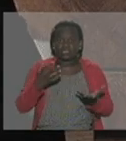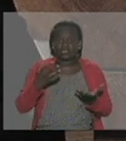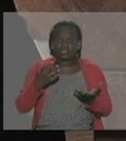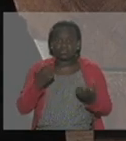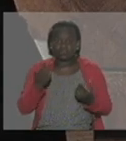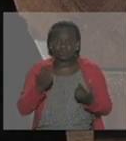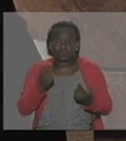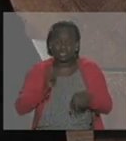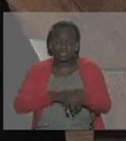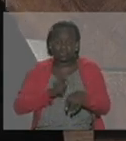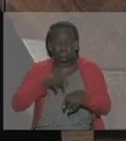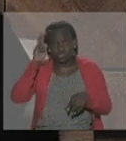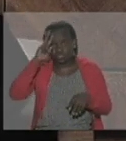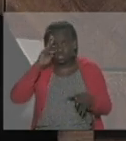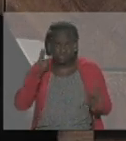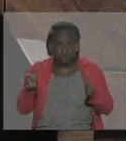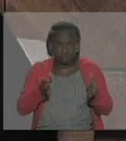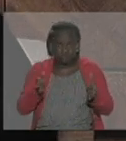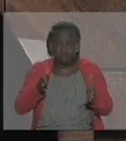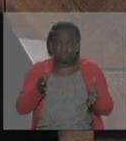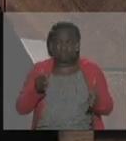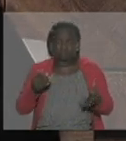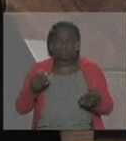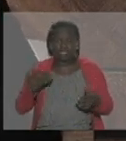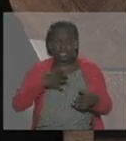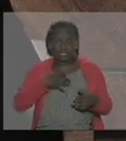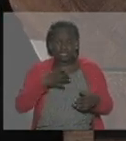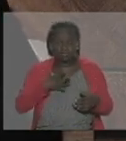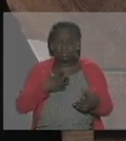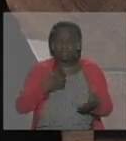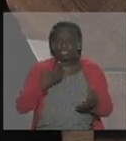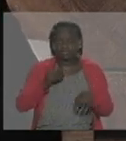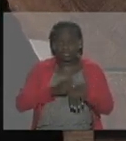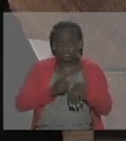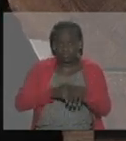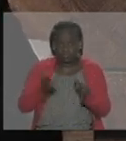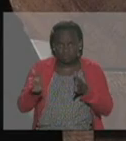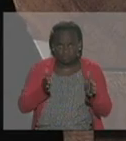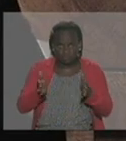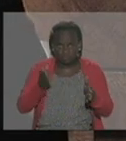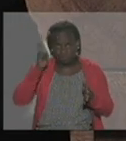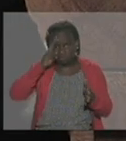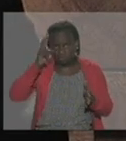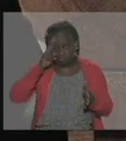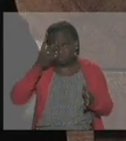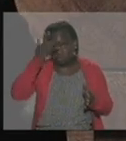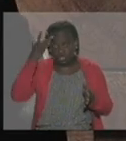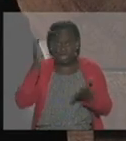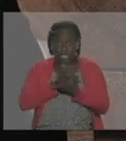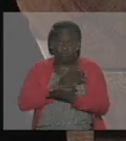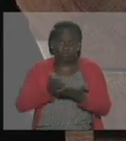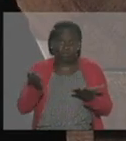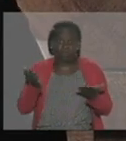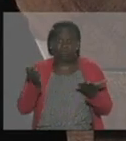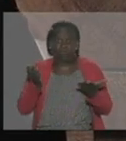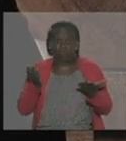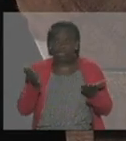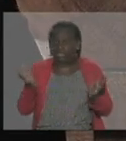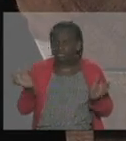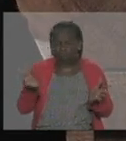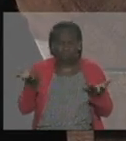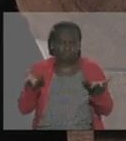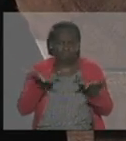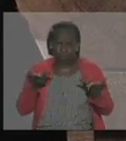sentido de um determinado momento histórico né aquele sentimento de um determinado momento histórico e tem gente que faz isso